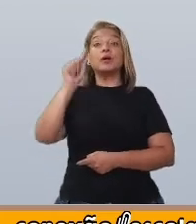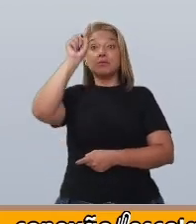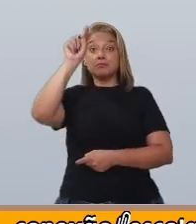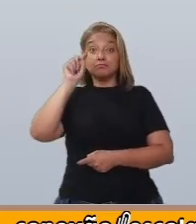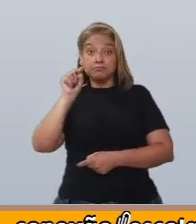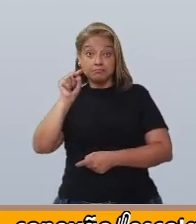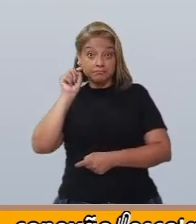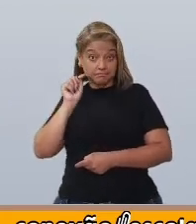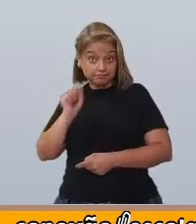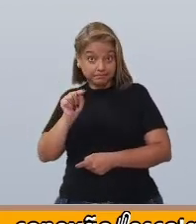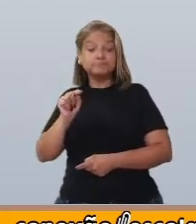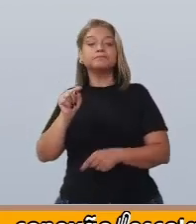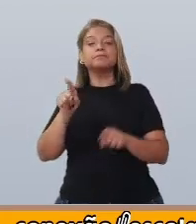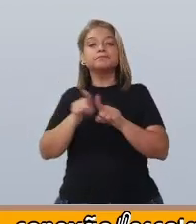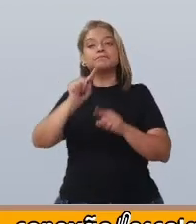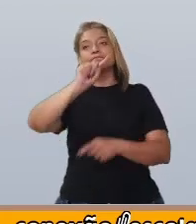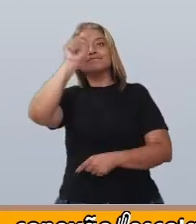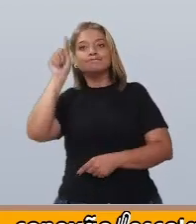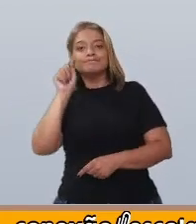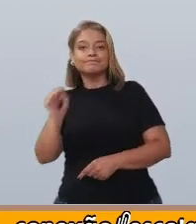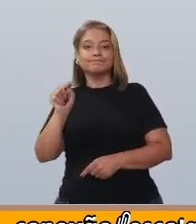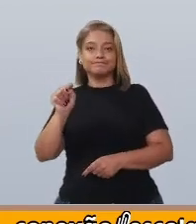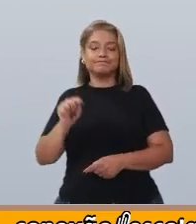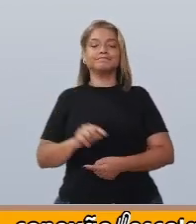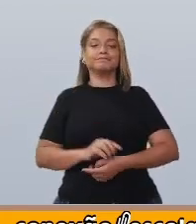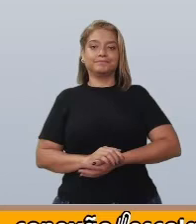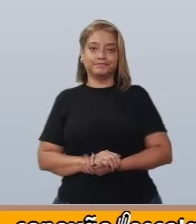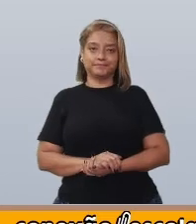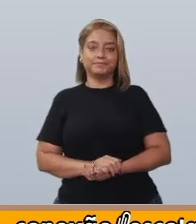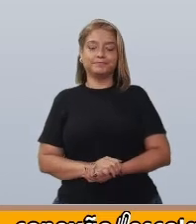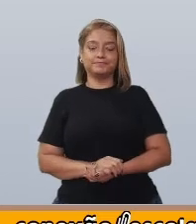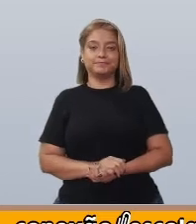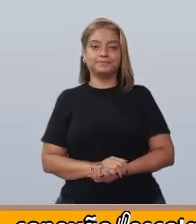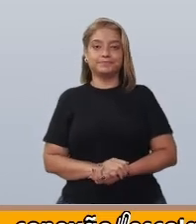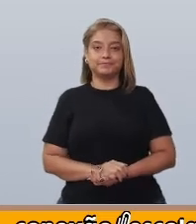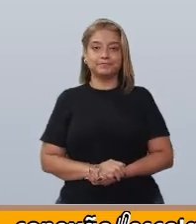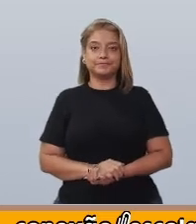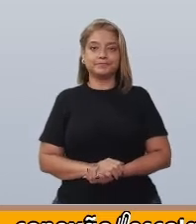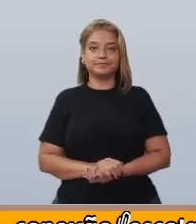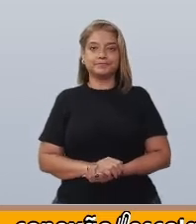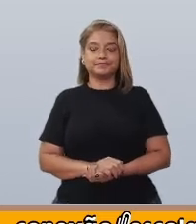de exclamação e ponto de interrogação.